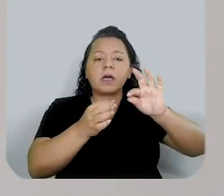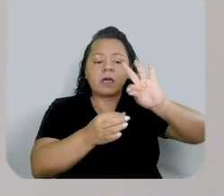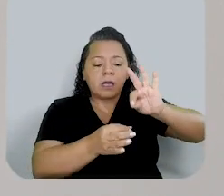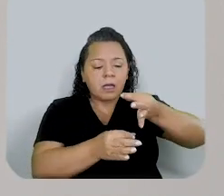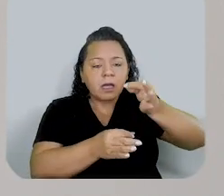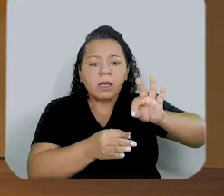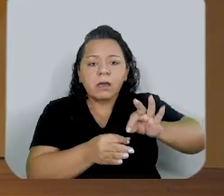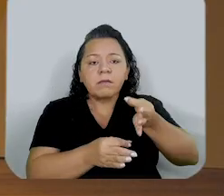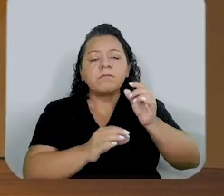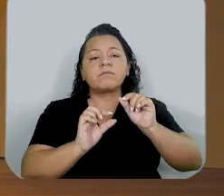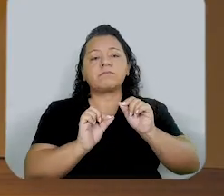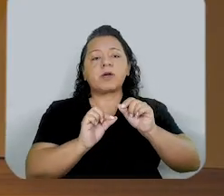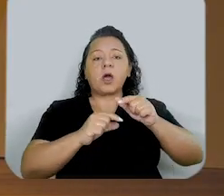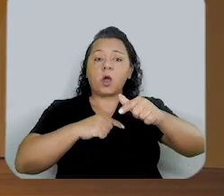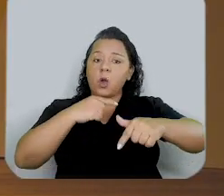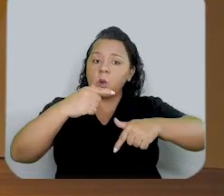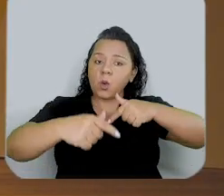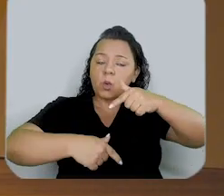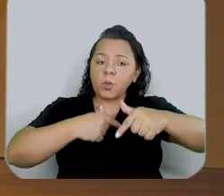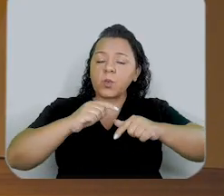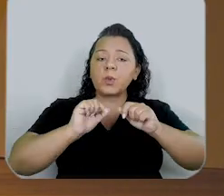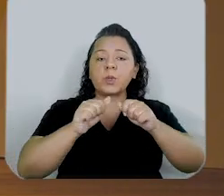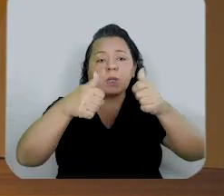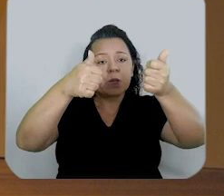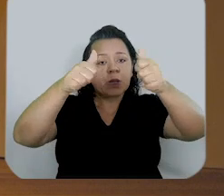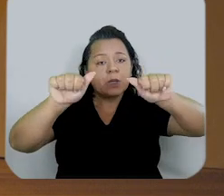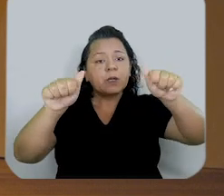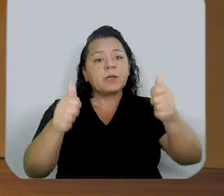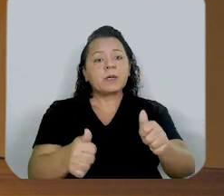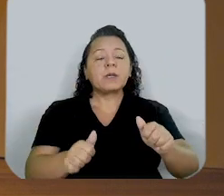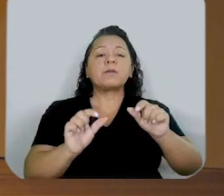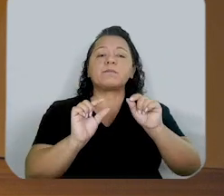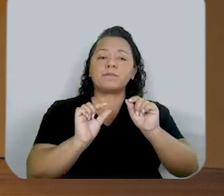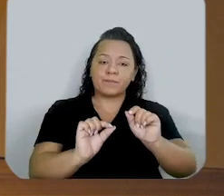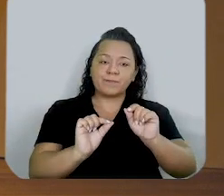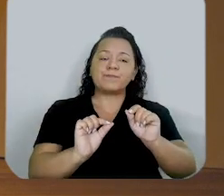comecei a trabalhar com artesanato. Então,